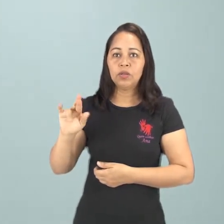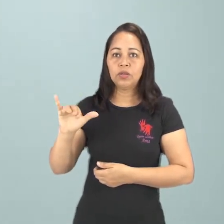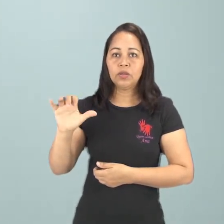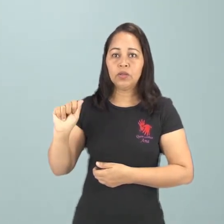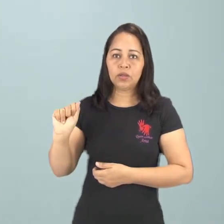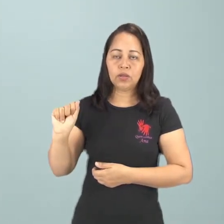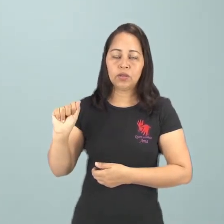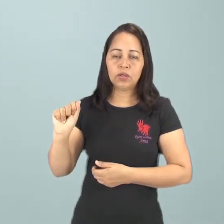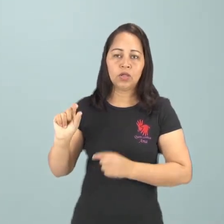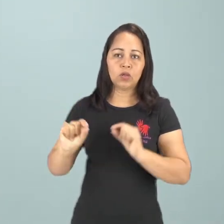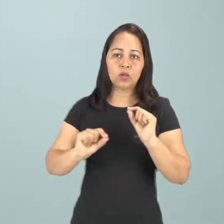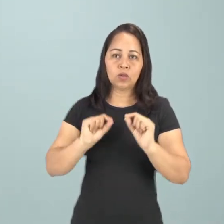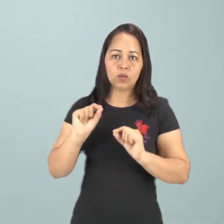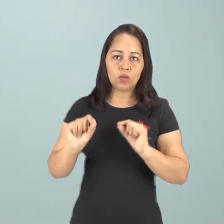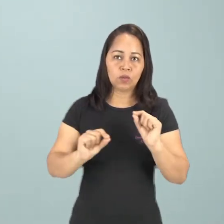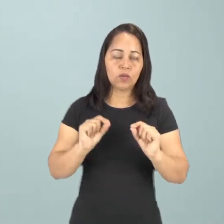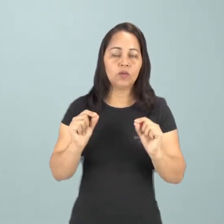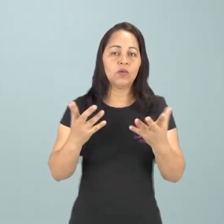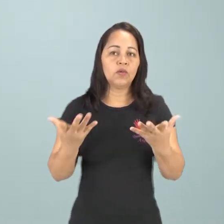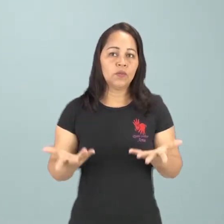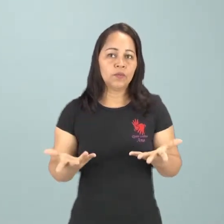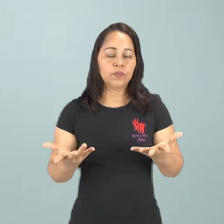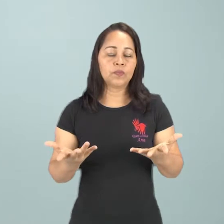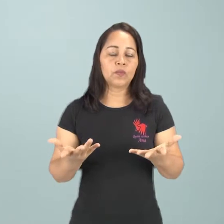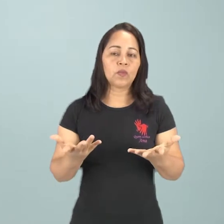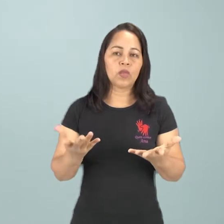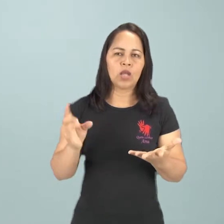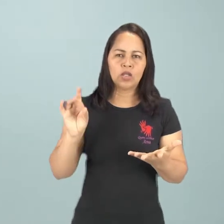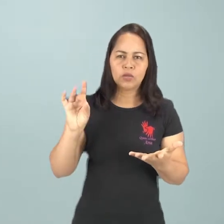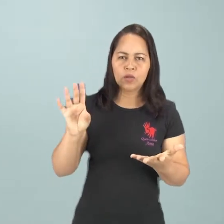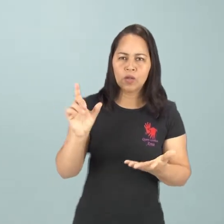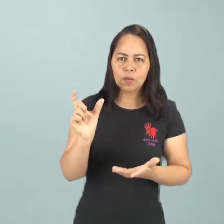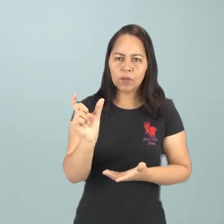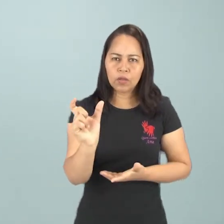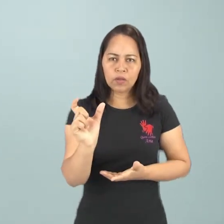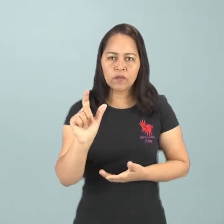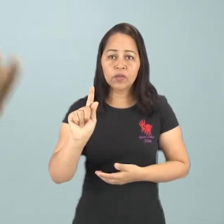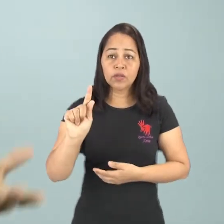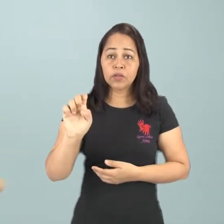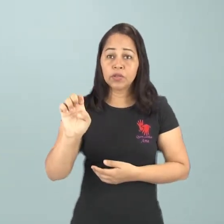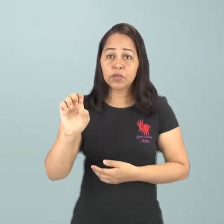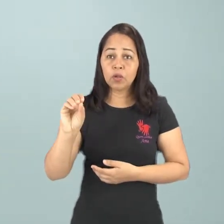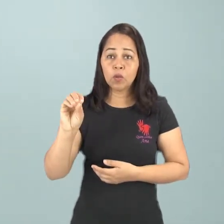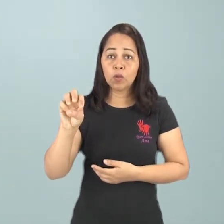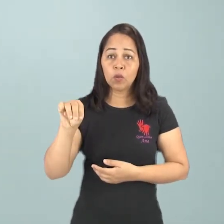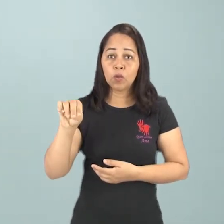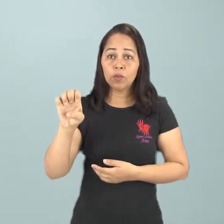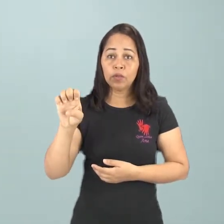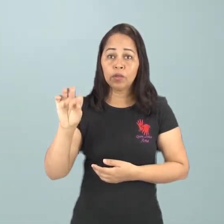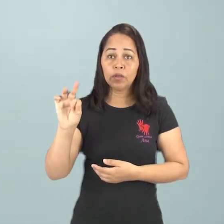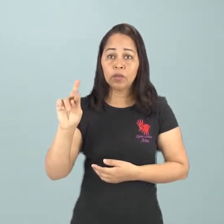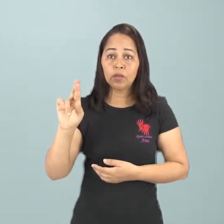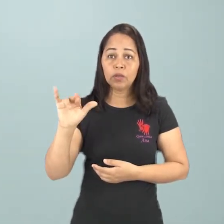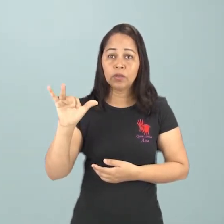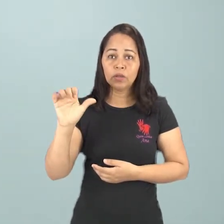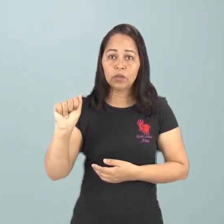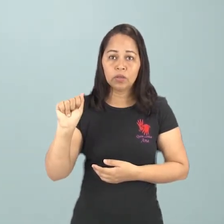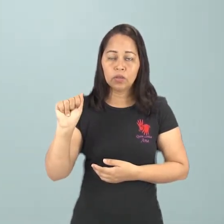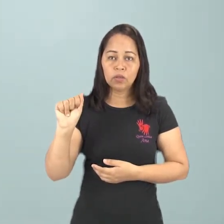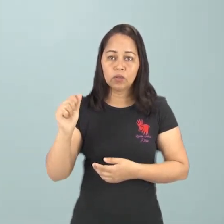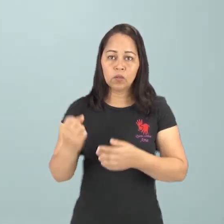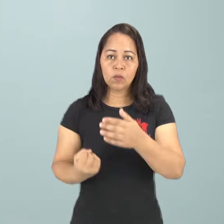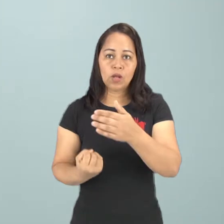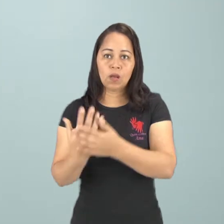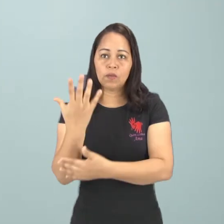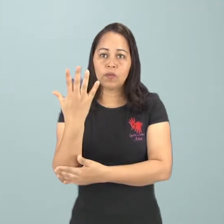sabem, a geometria por si só, ela não apareceu do nada, do acaso, né?